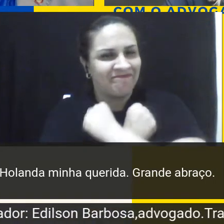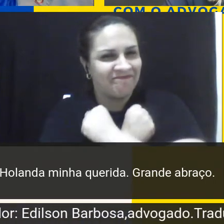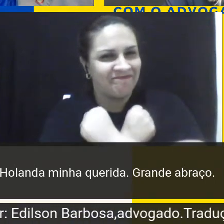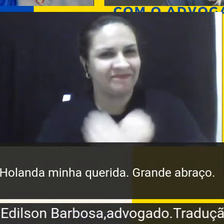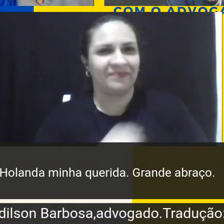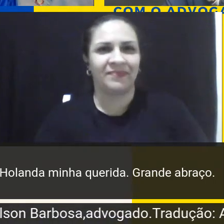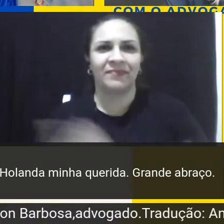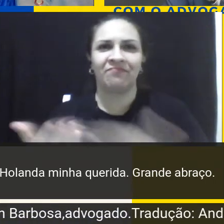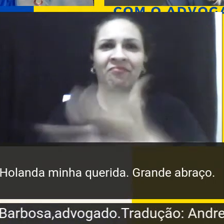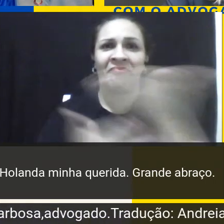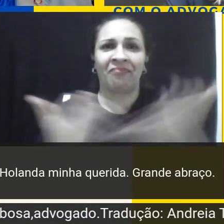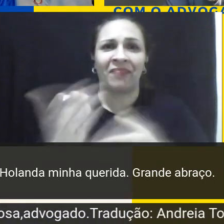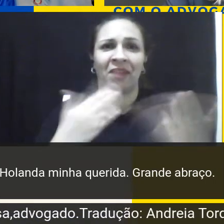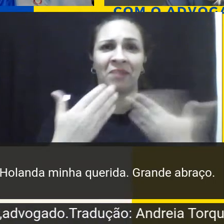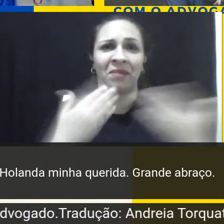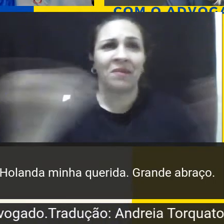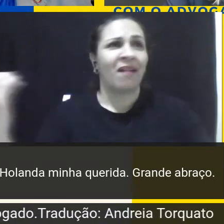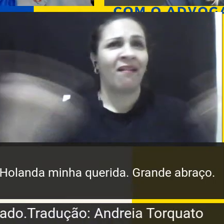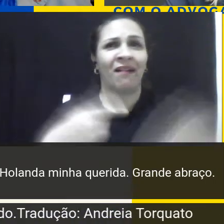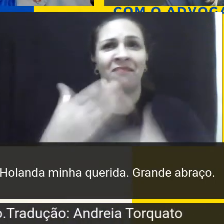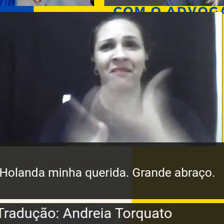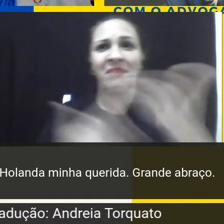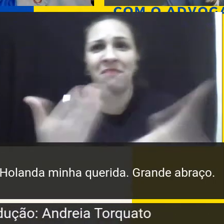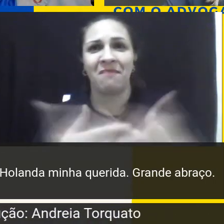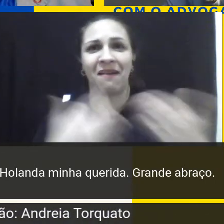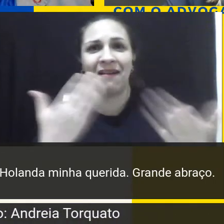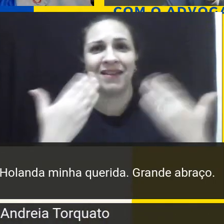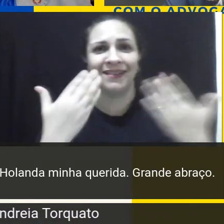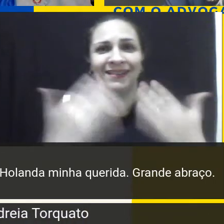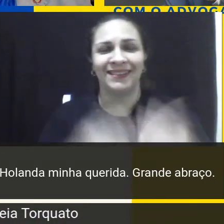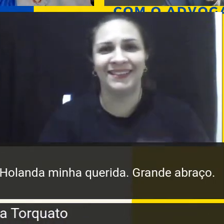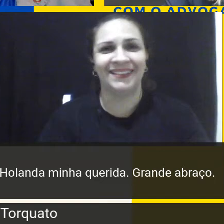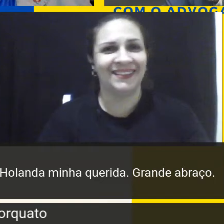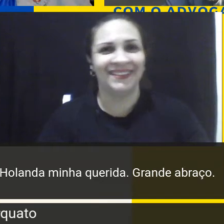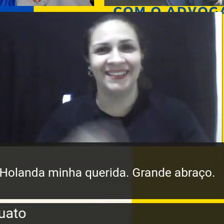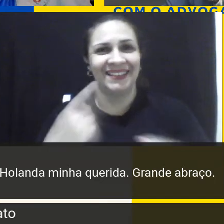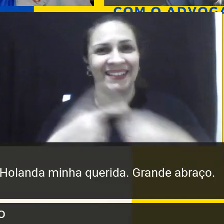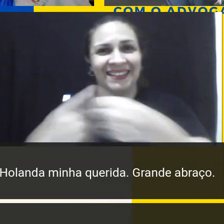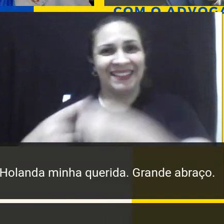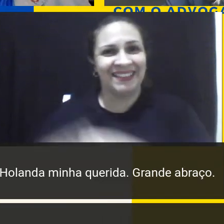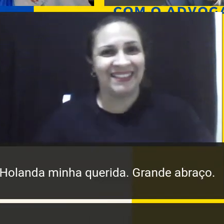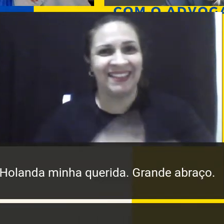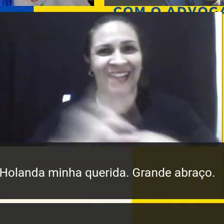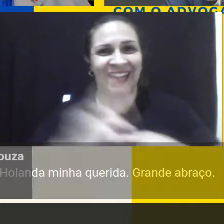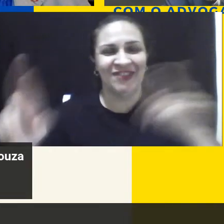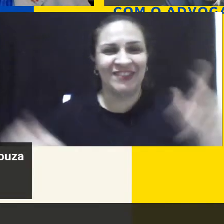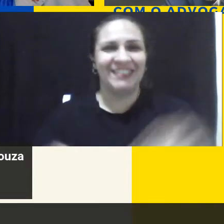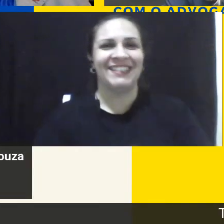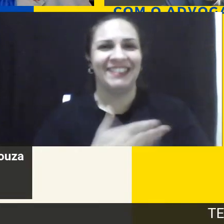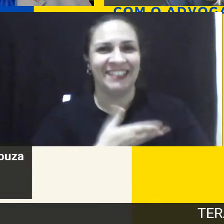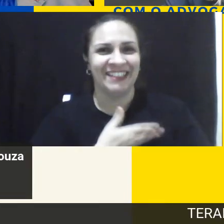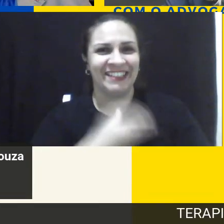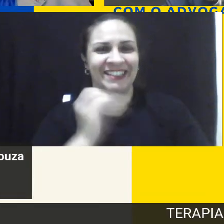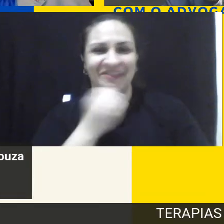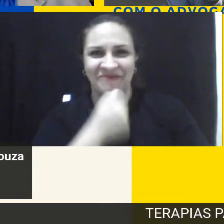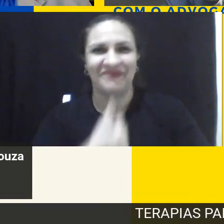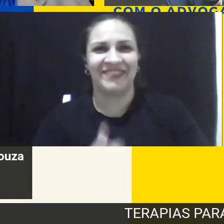se encontra, né? Na pandemia ninguém consegue. Aqui é um encontro de amigos também. Que bom.